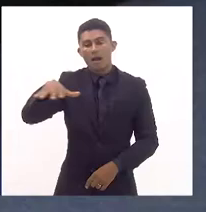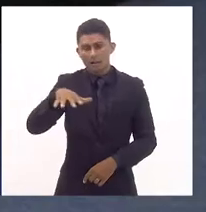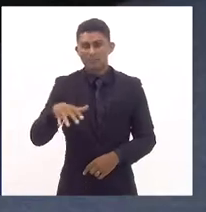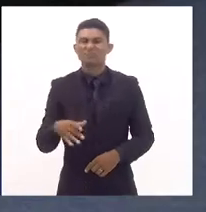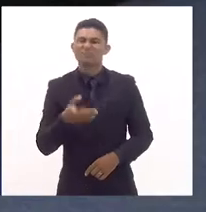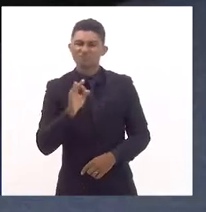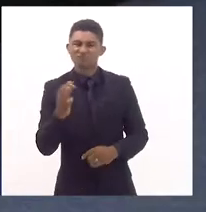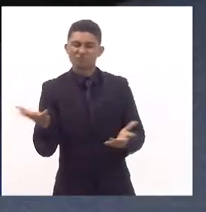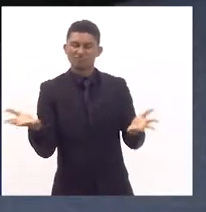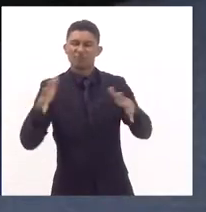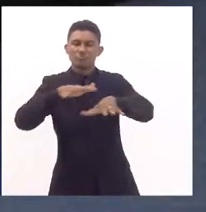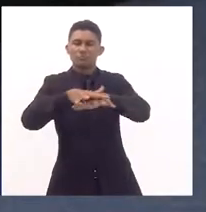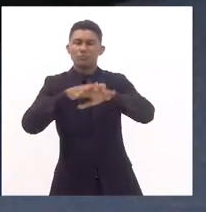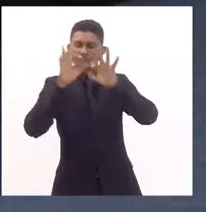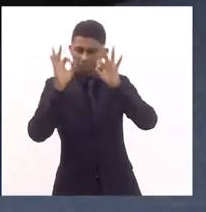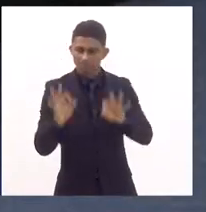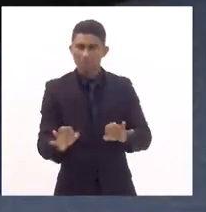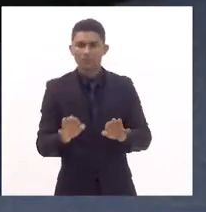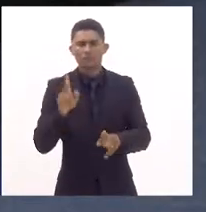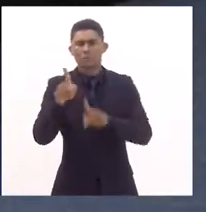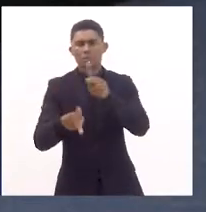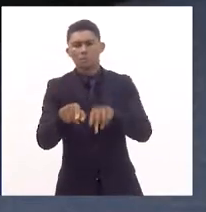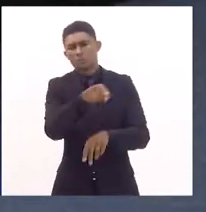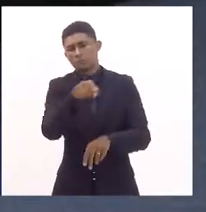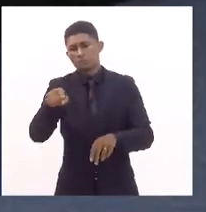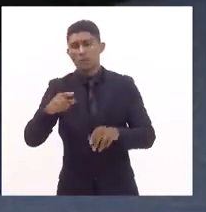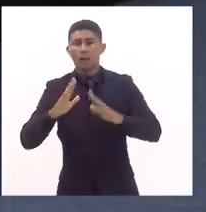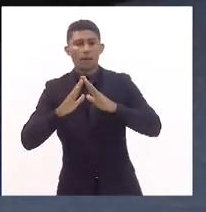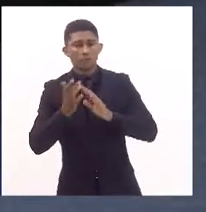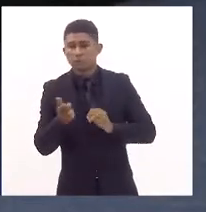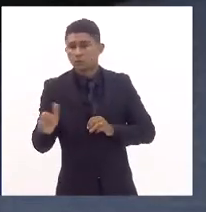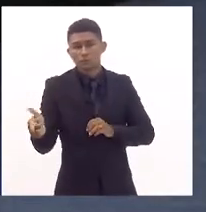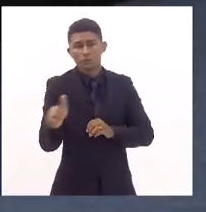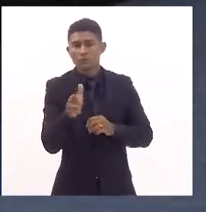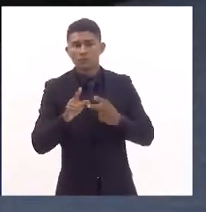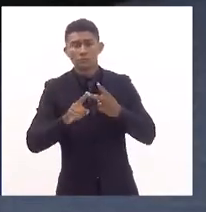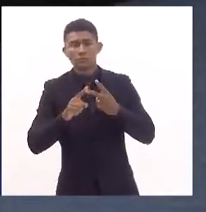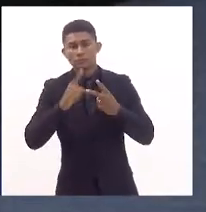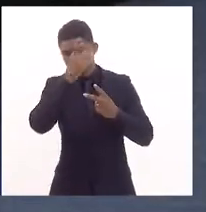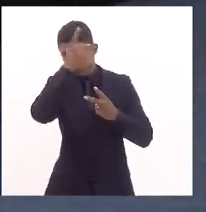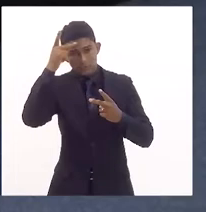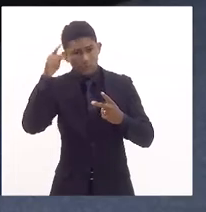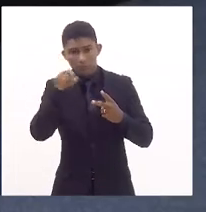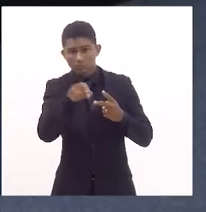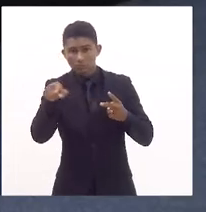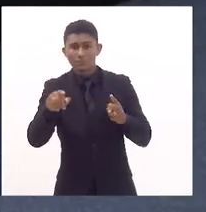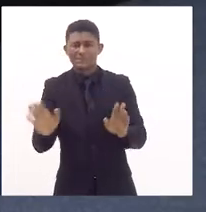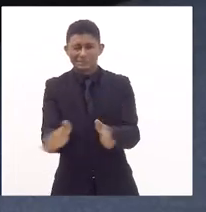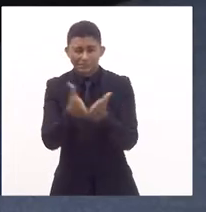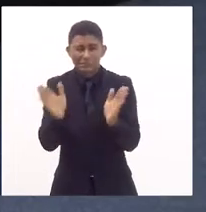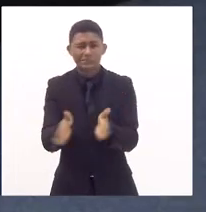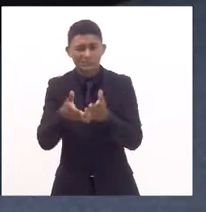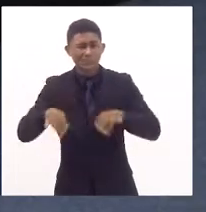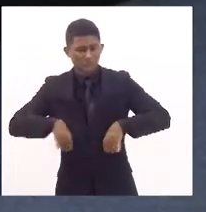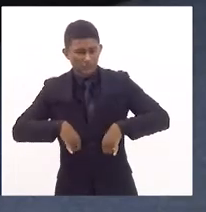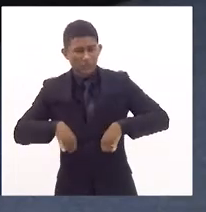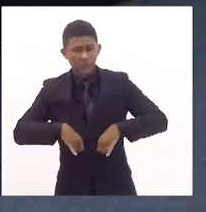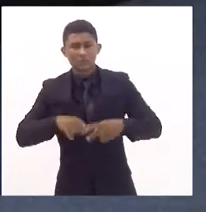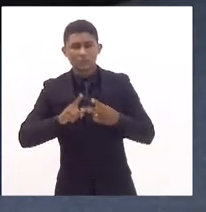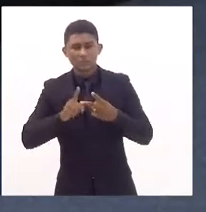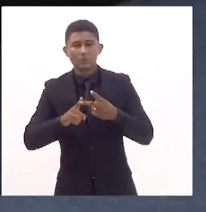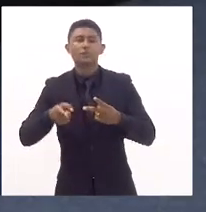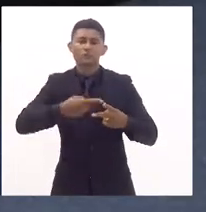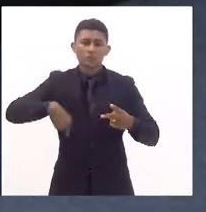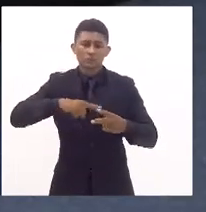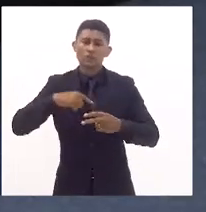inclui muito população em situação de rua, pessoas em situação de extrema vulnerabilidade, que a gente